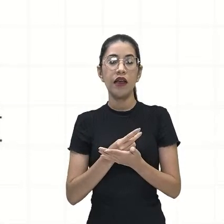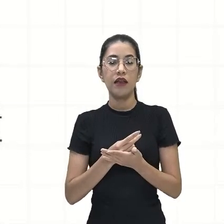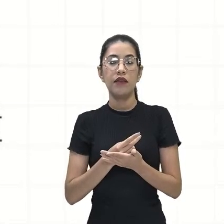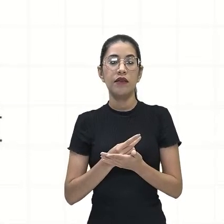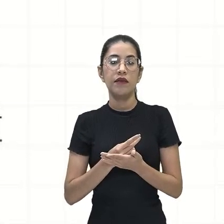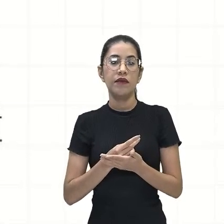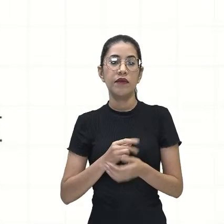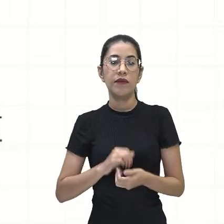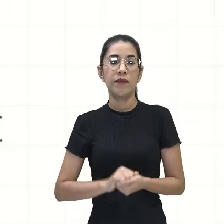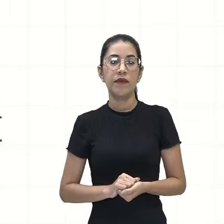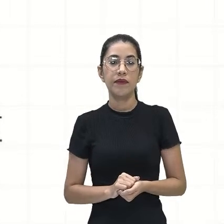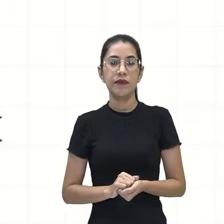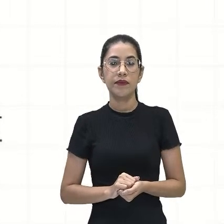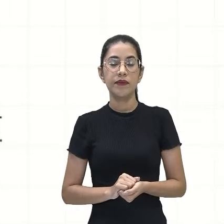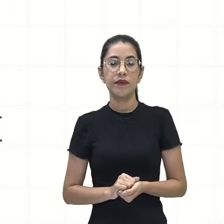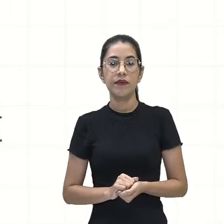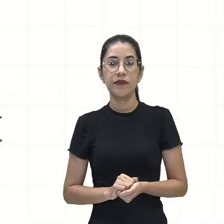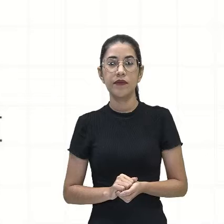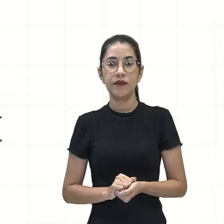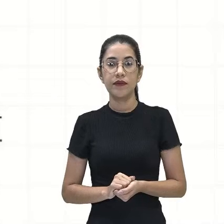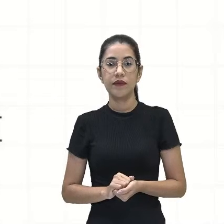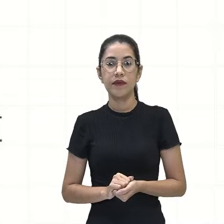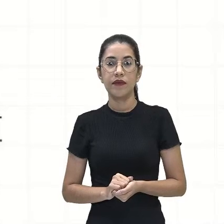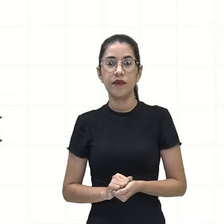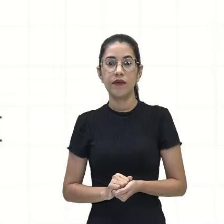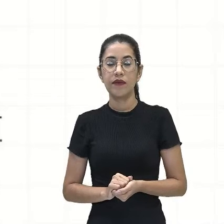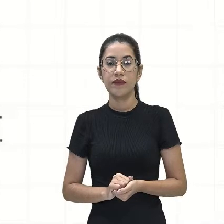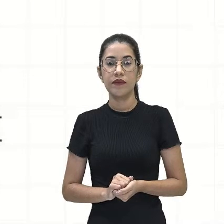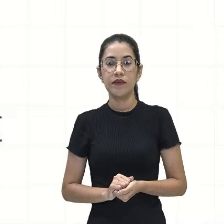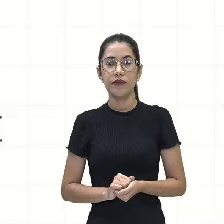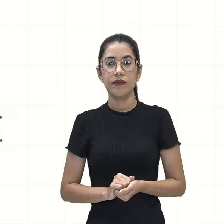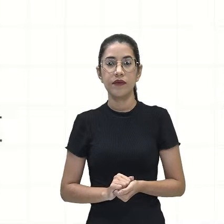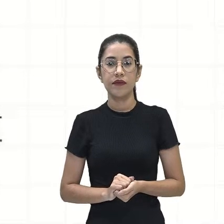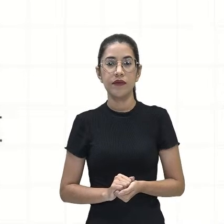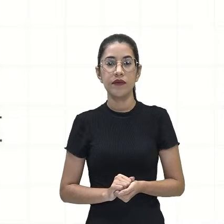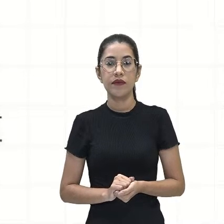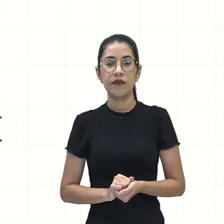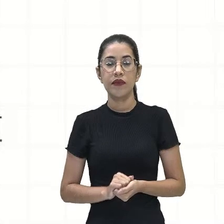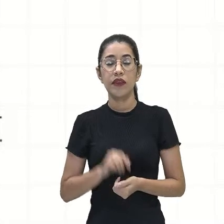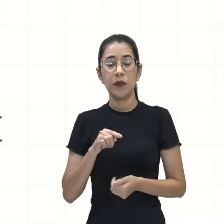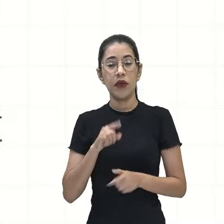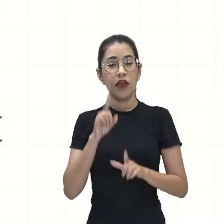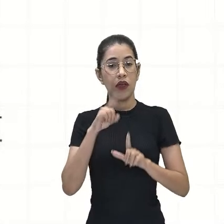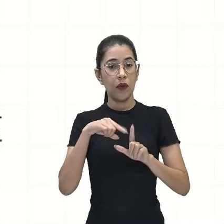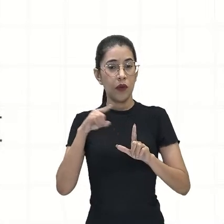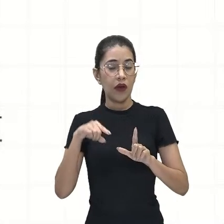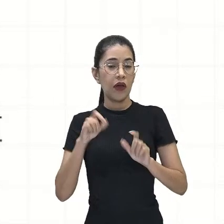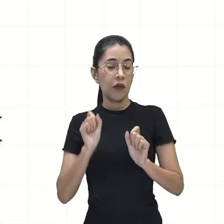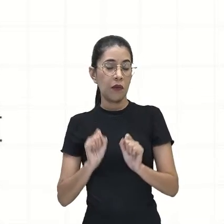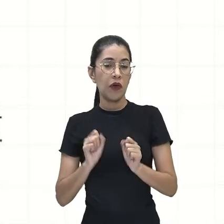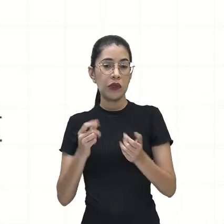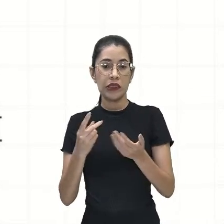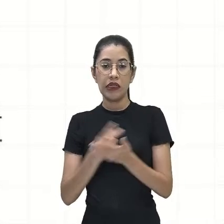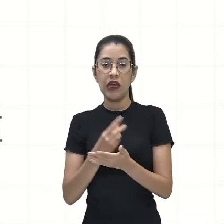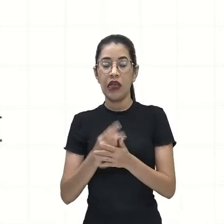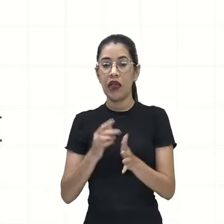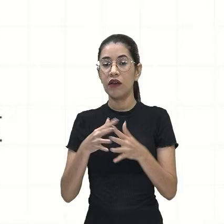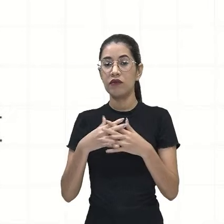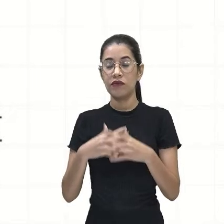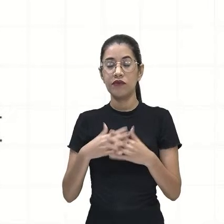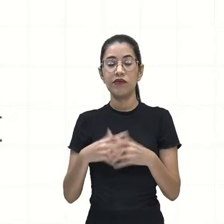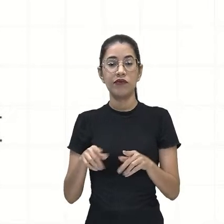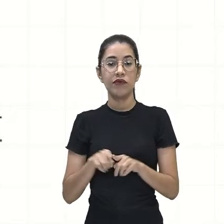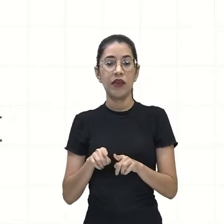está correta. Tudo bem? Então, esse aqui é um gráfico que pode me induzir ao erro. Apesar que